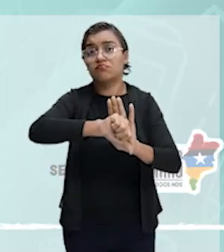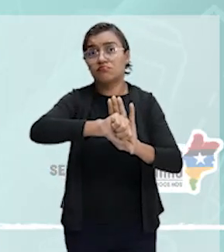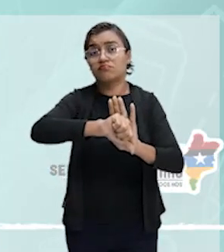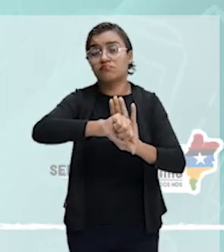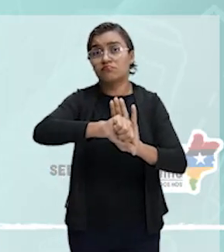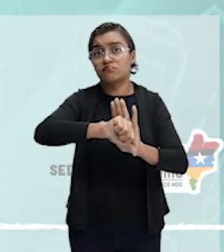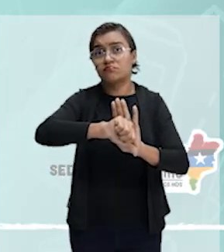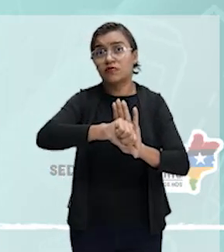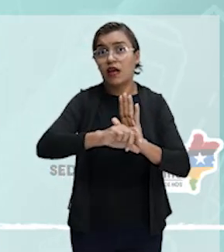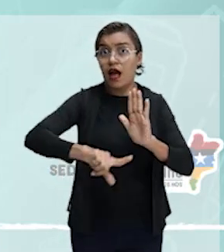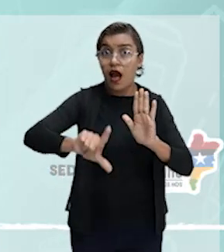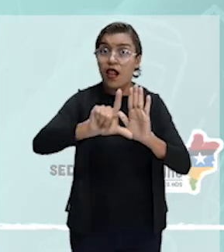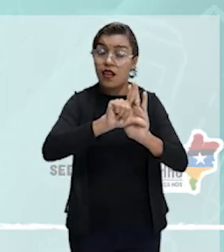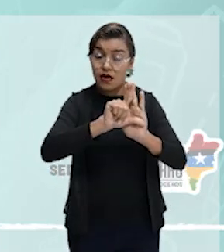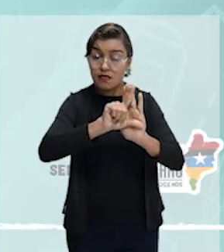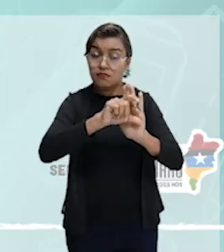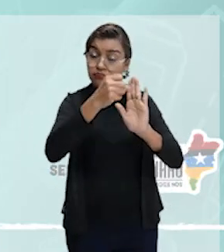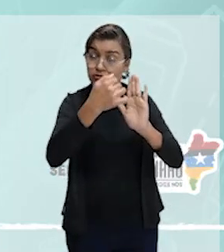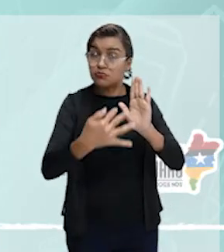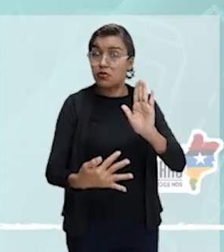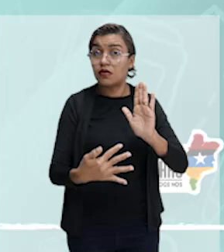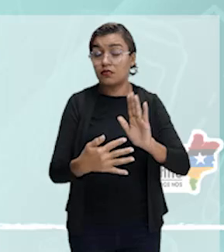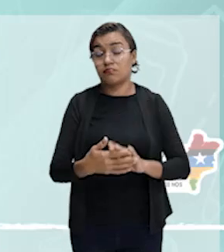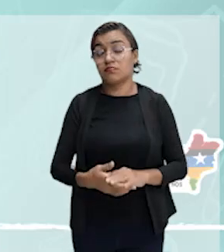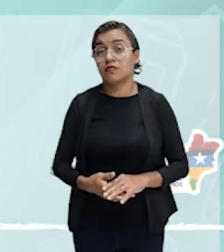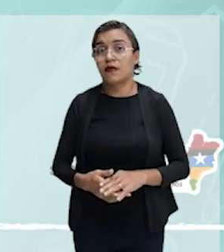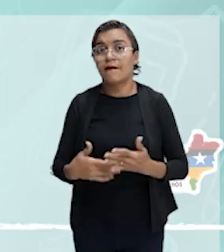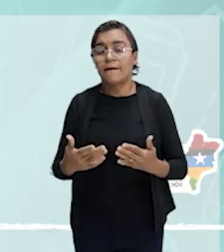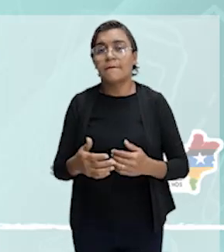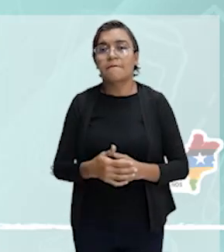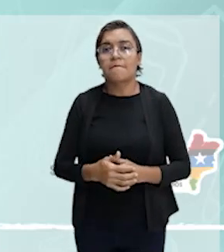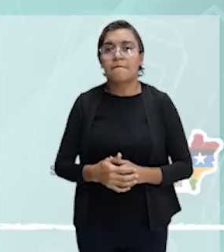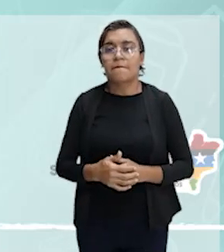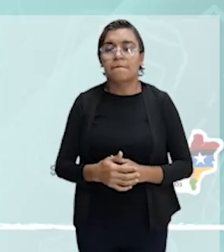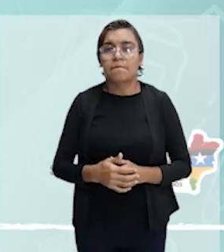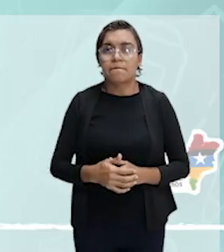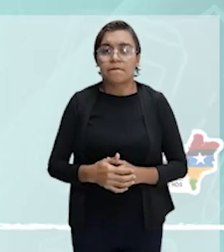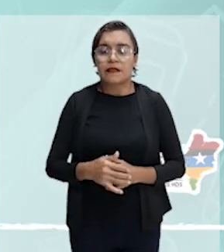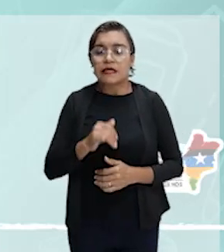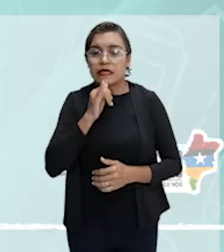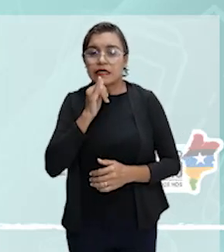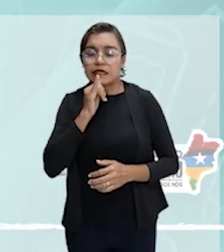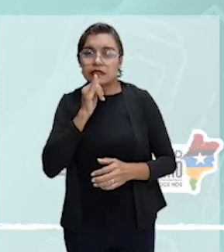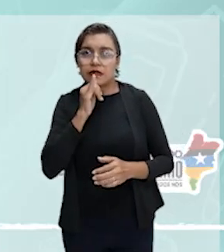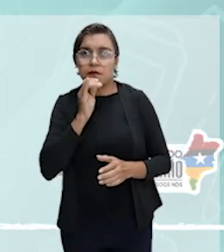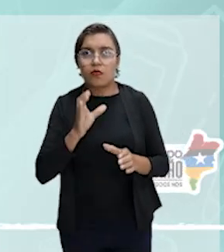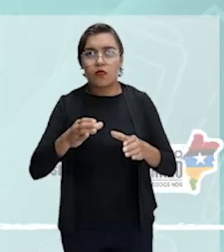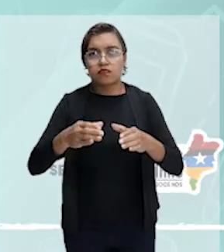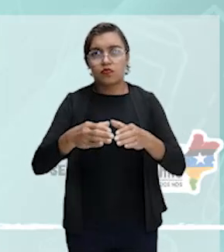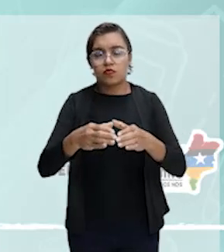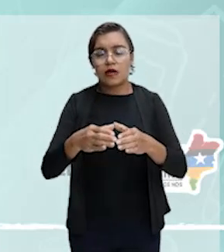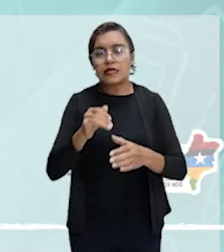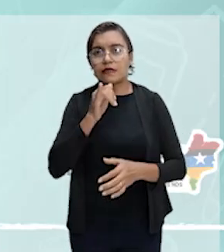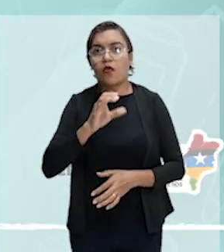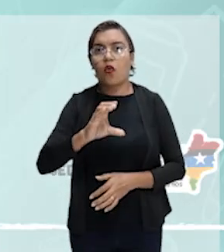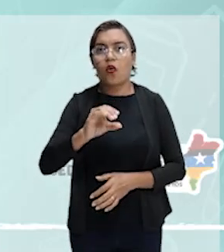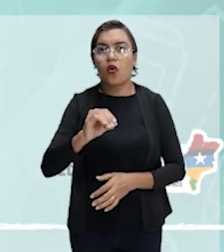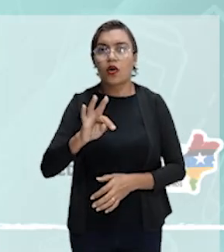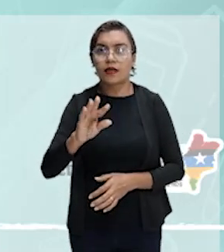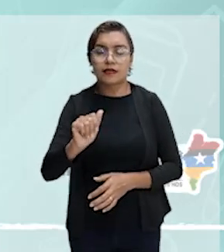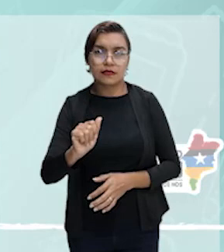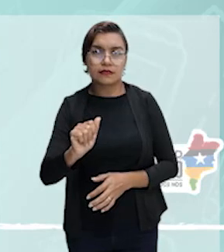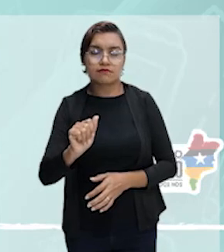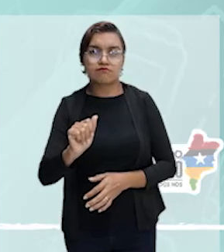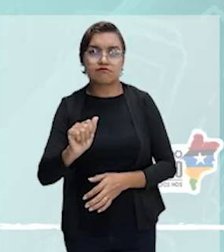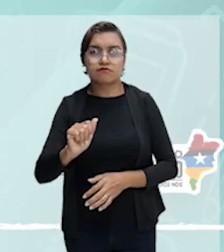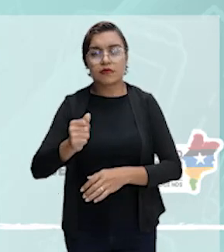brasileira. Da dívida histórica dos mais de 300 anos de escravidão, as cotas raciais na universidade são um exemplo,